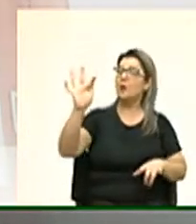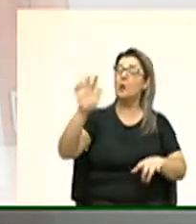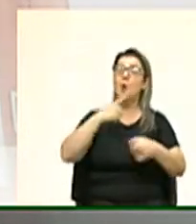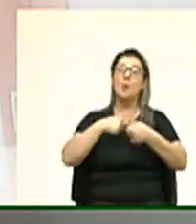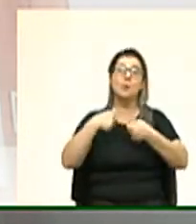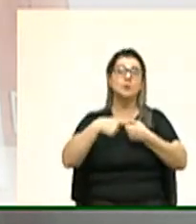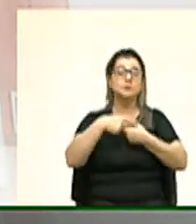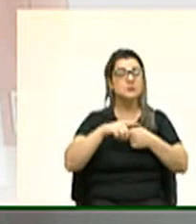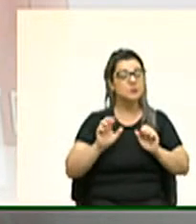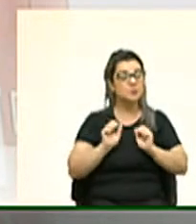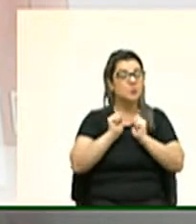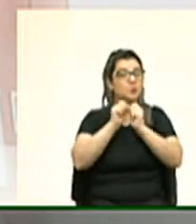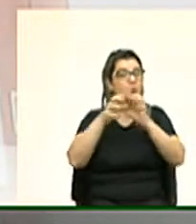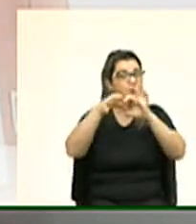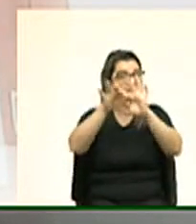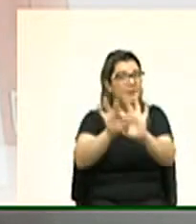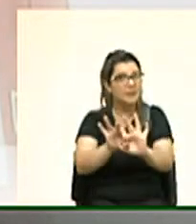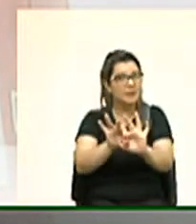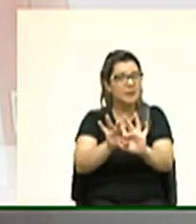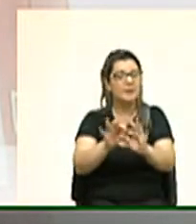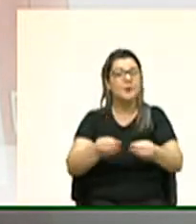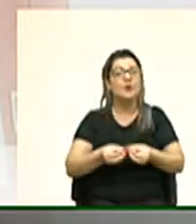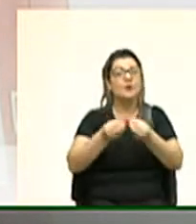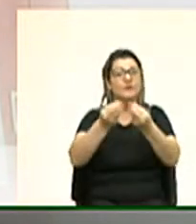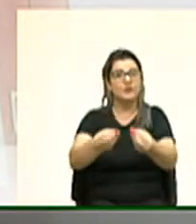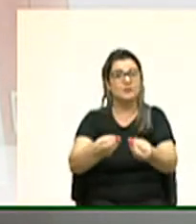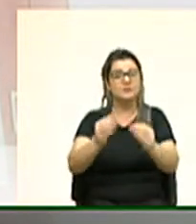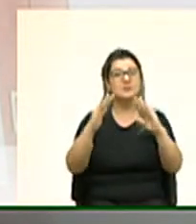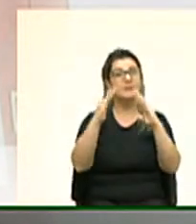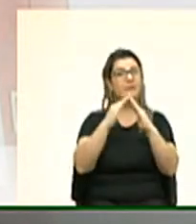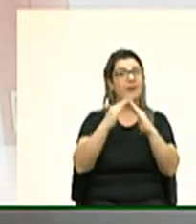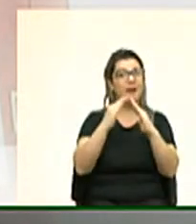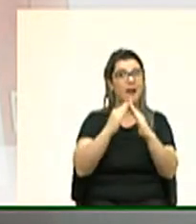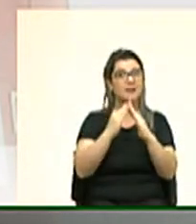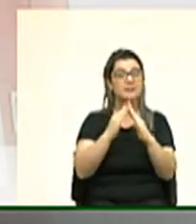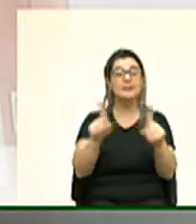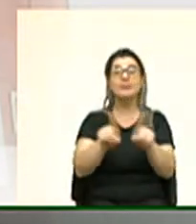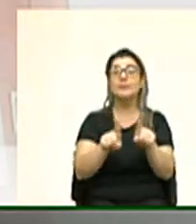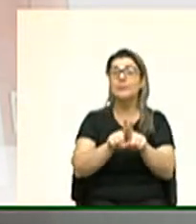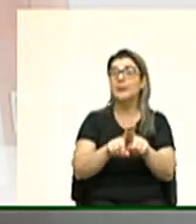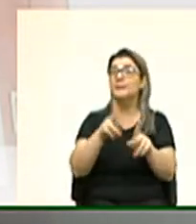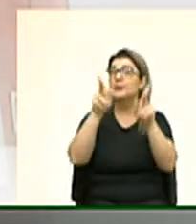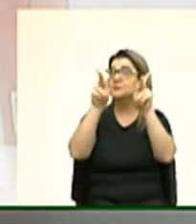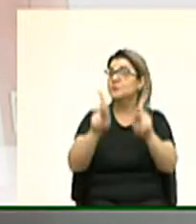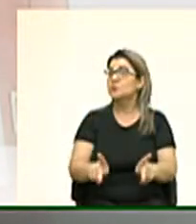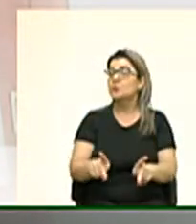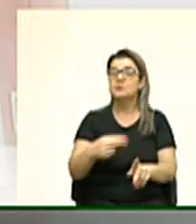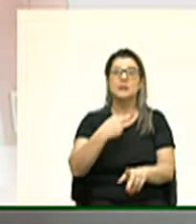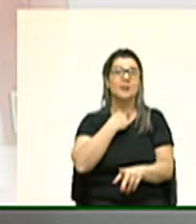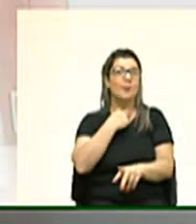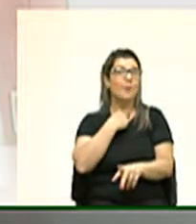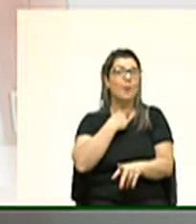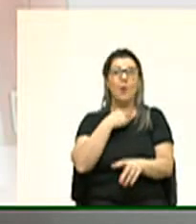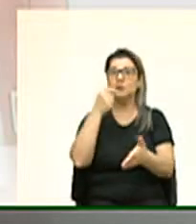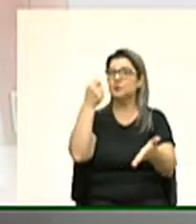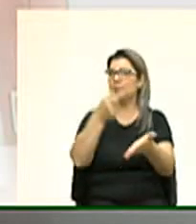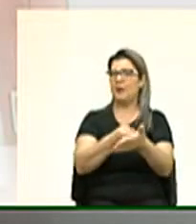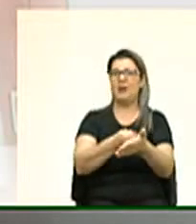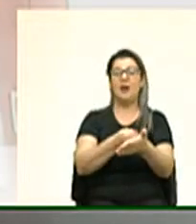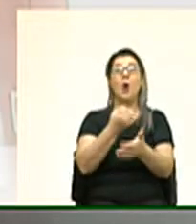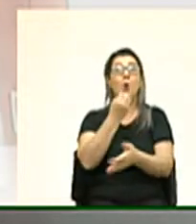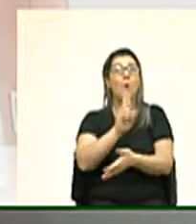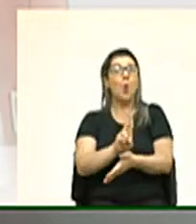para oferecer moradia também digna para aqueles que não podem pagar, ou que podem pagar muito pouco e, portanto,